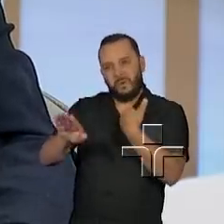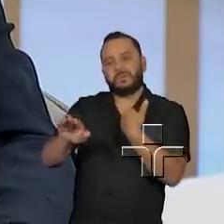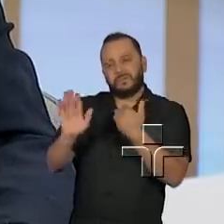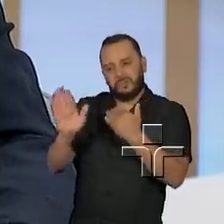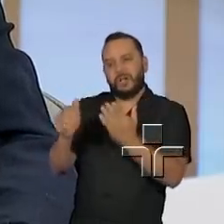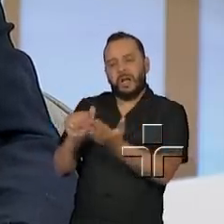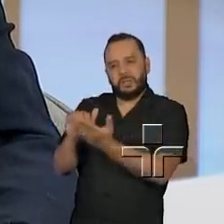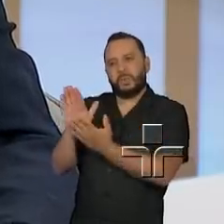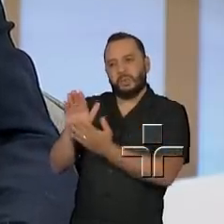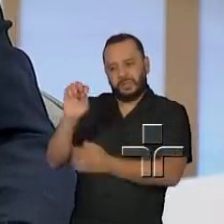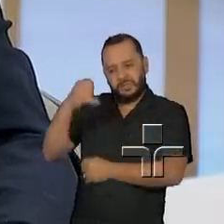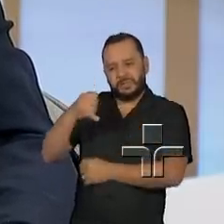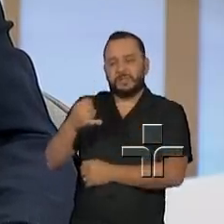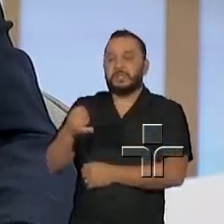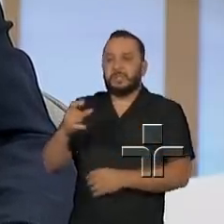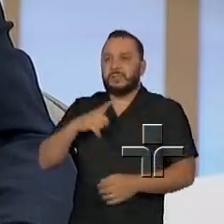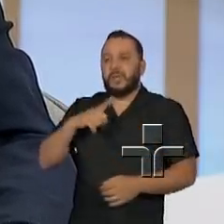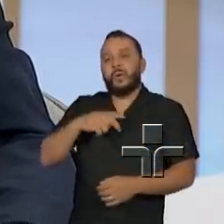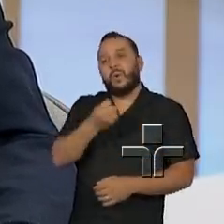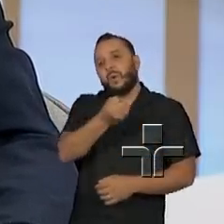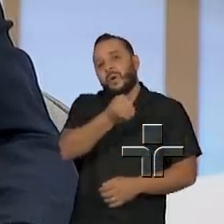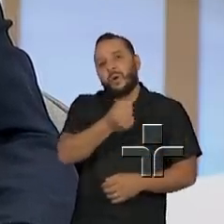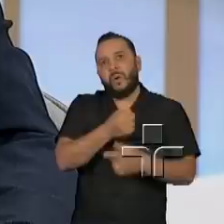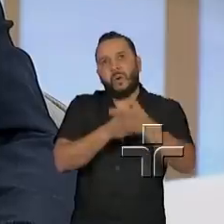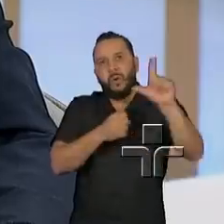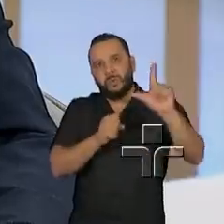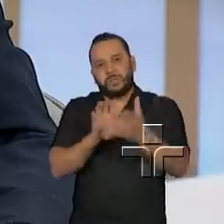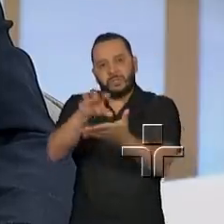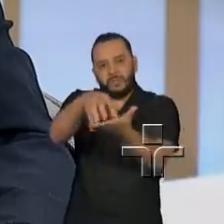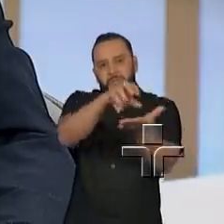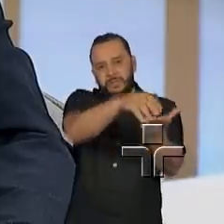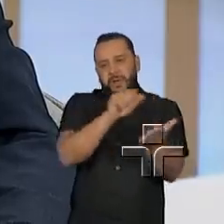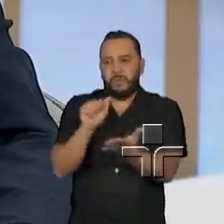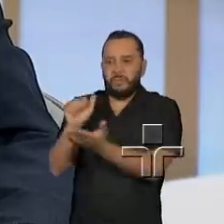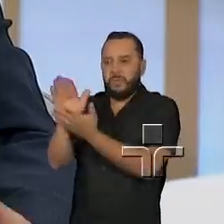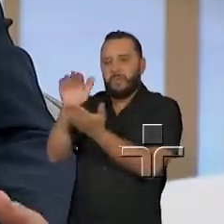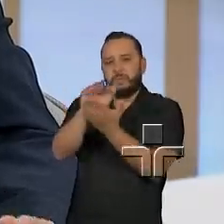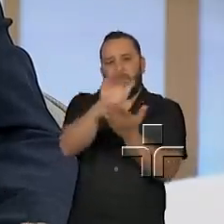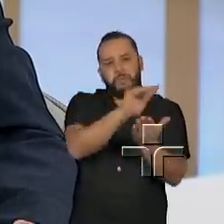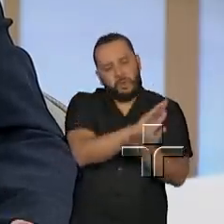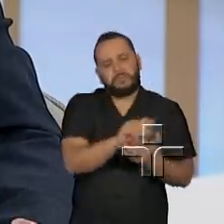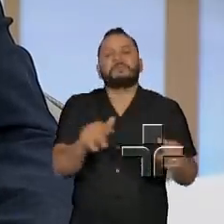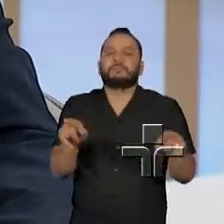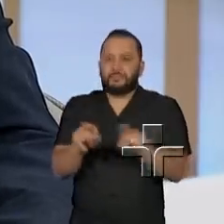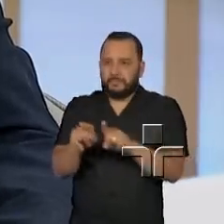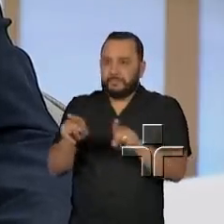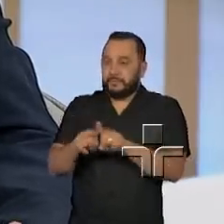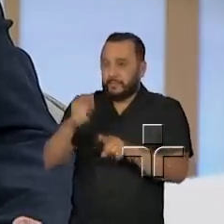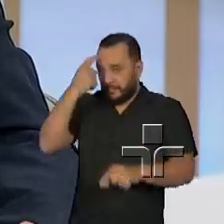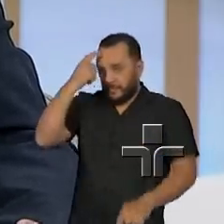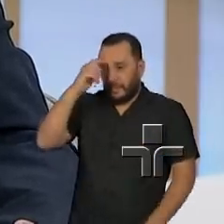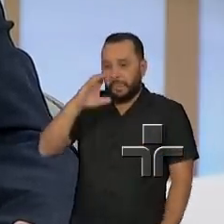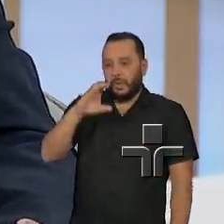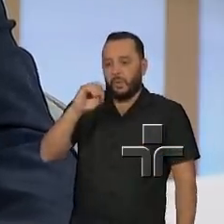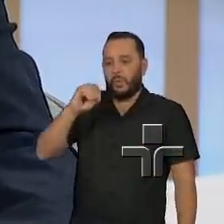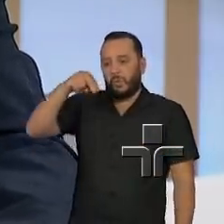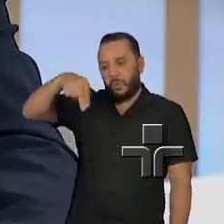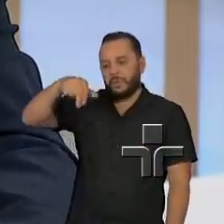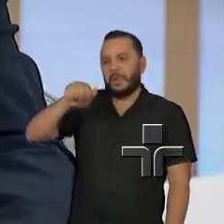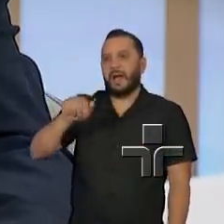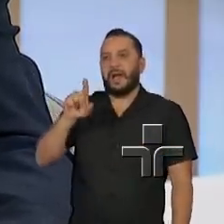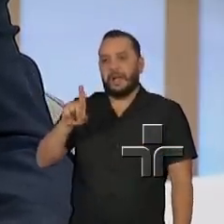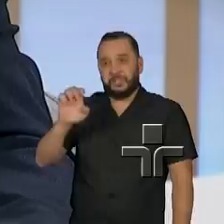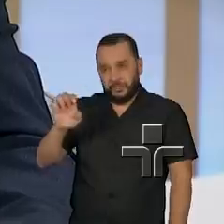excluída e várias outras entidades foram excluídas. E é interessante pensarmos que esse CONAD já era o CONAD